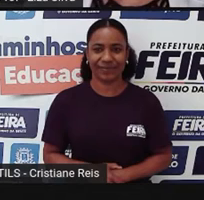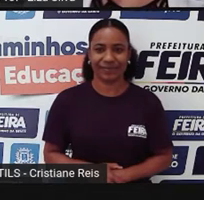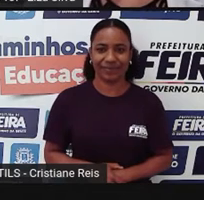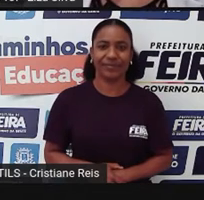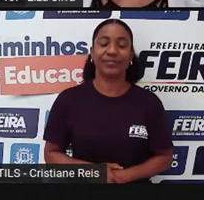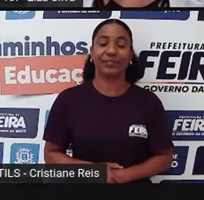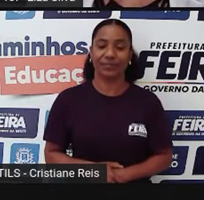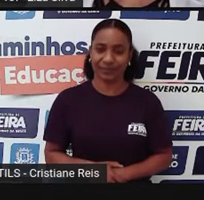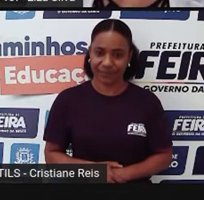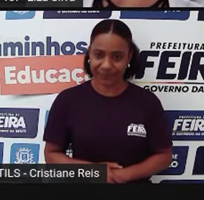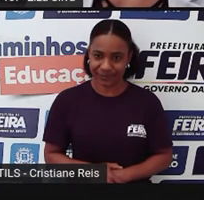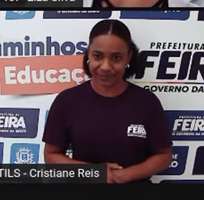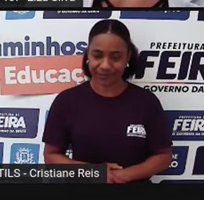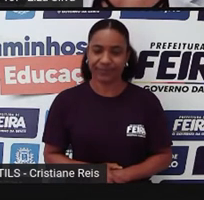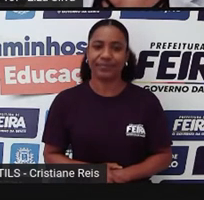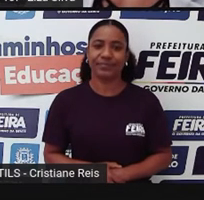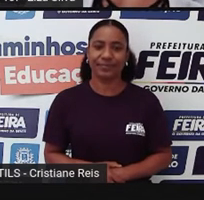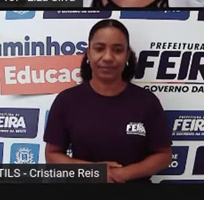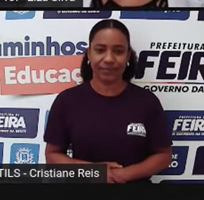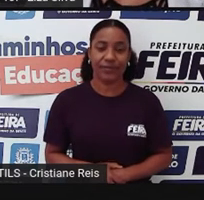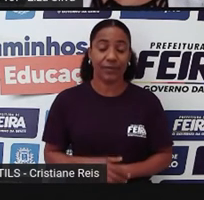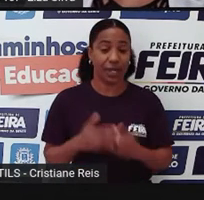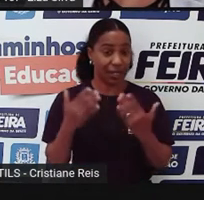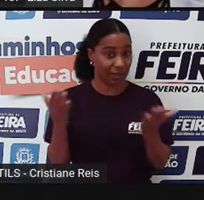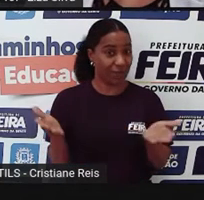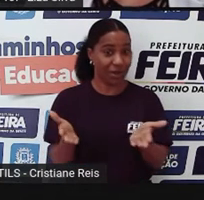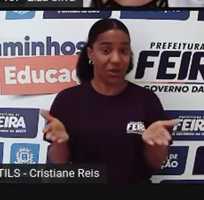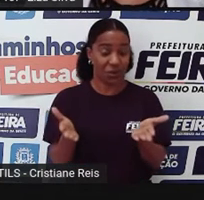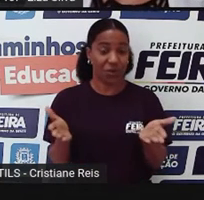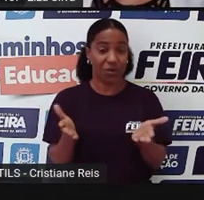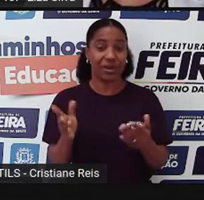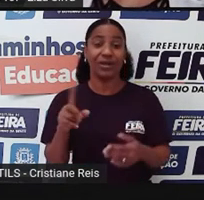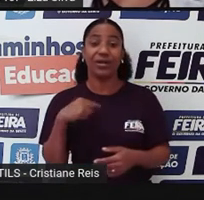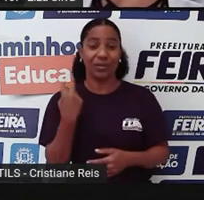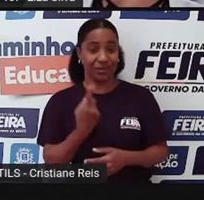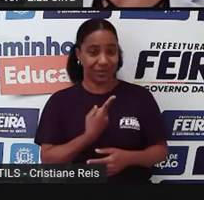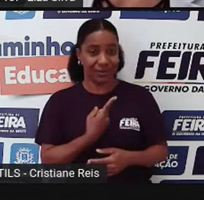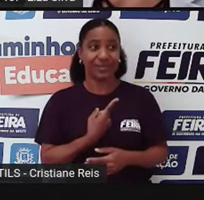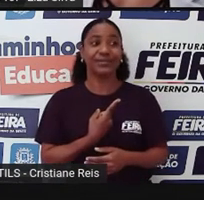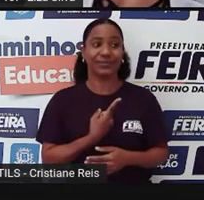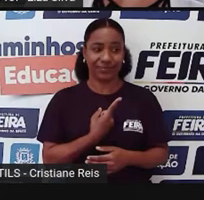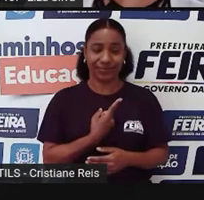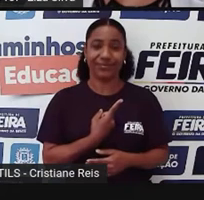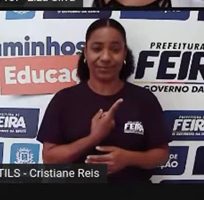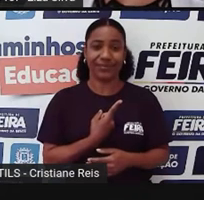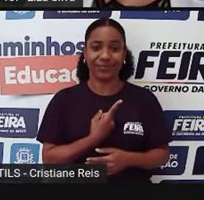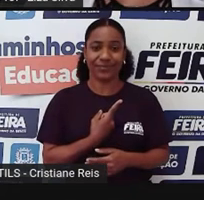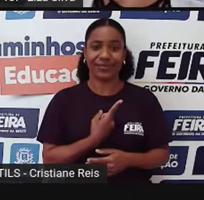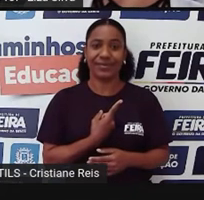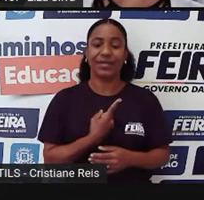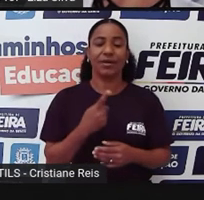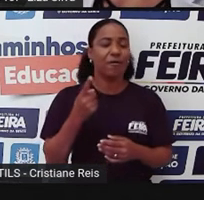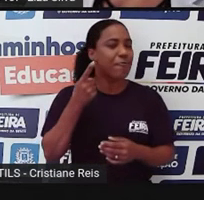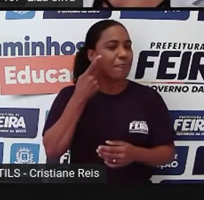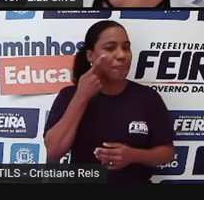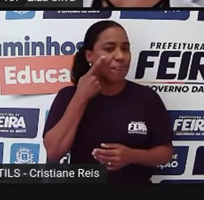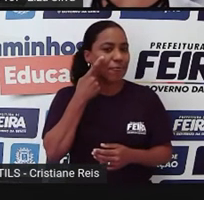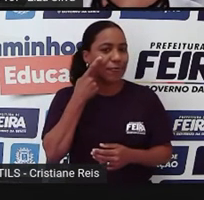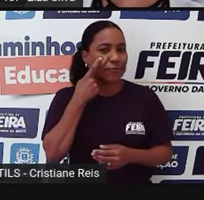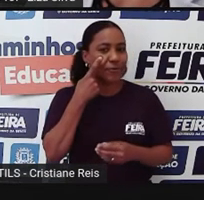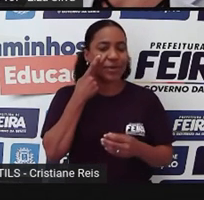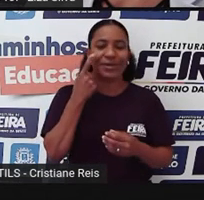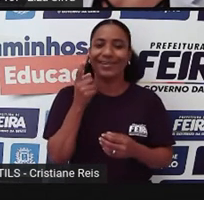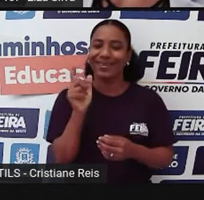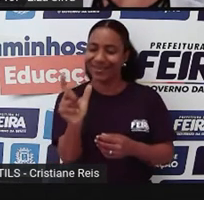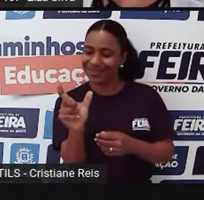e são entidades então agora nós vamos um se concentrar em explorar um pouco mais